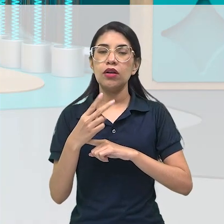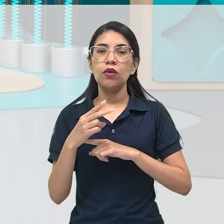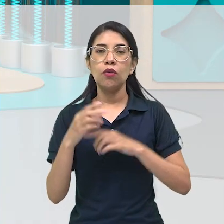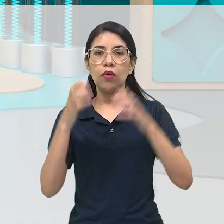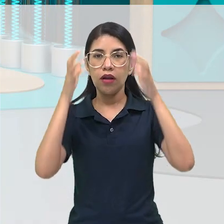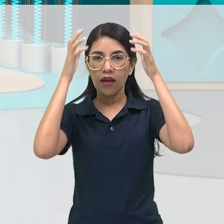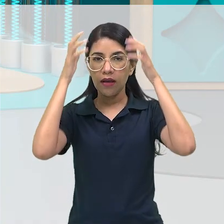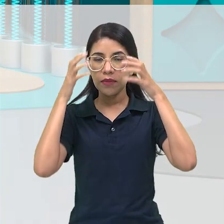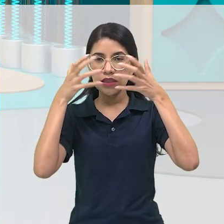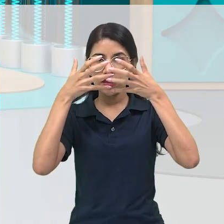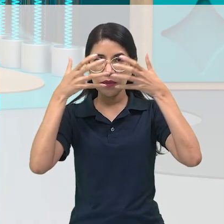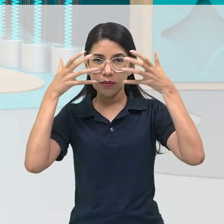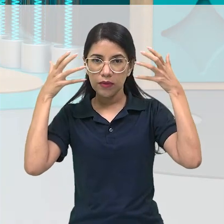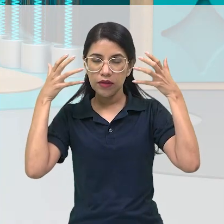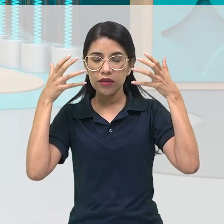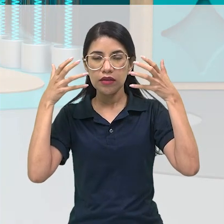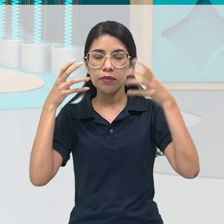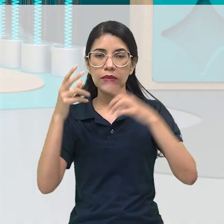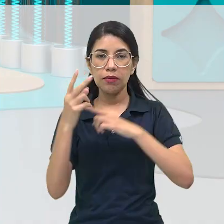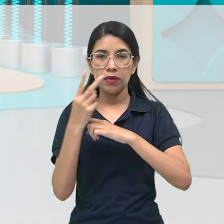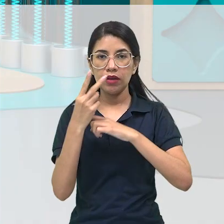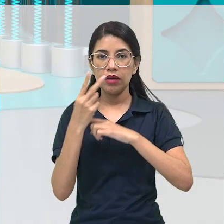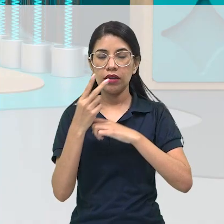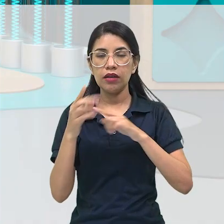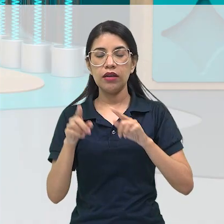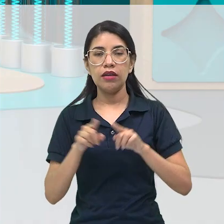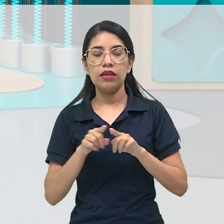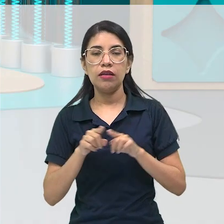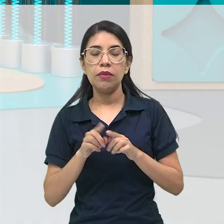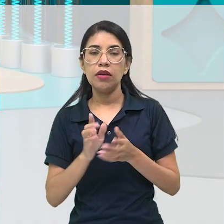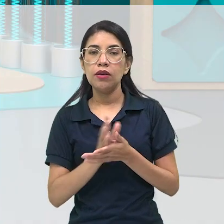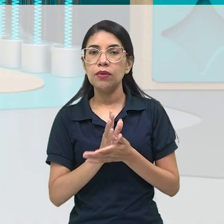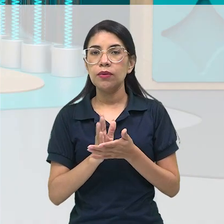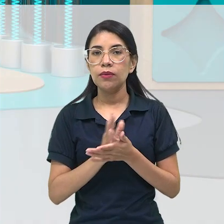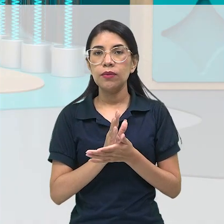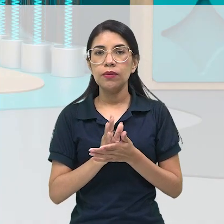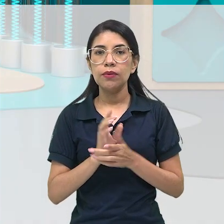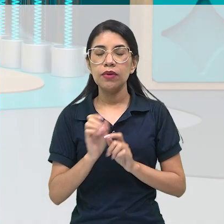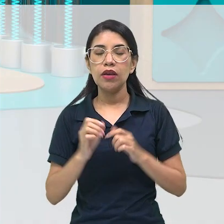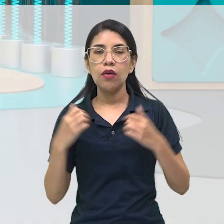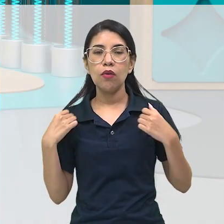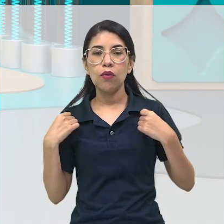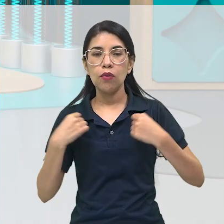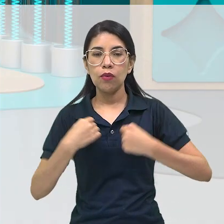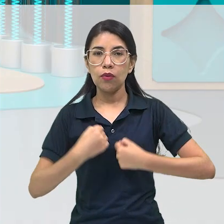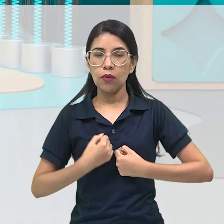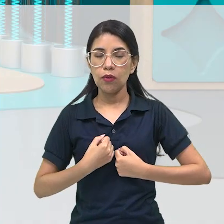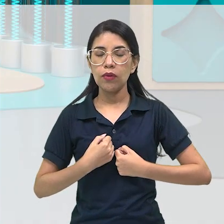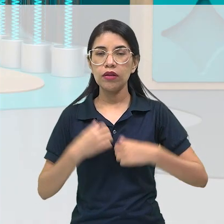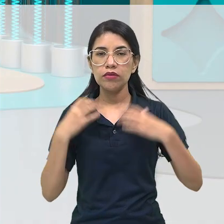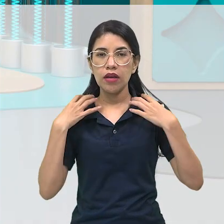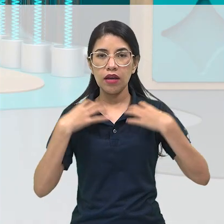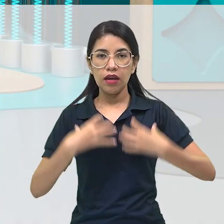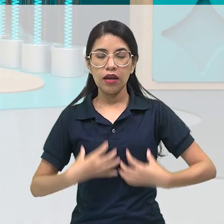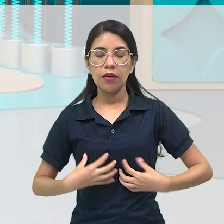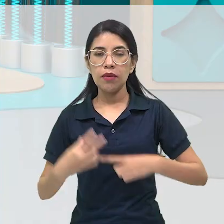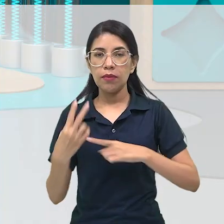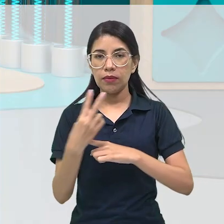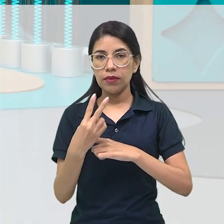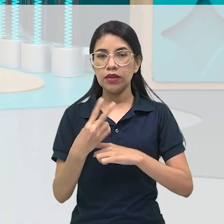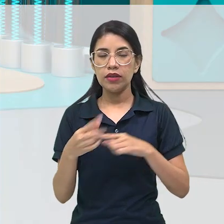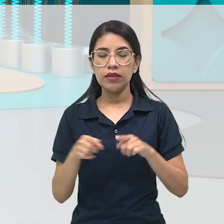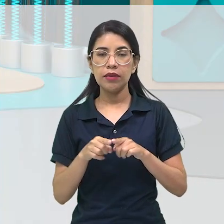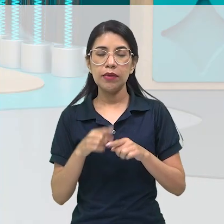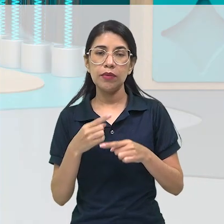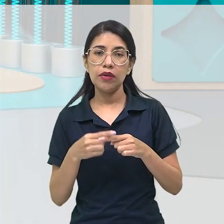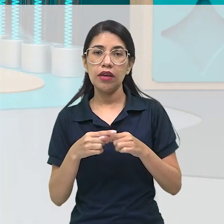esse capacete, né, essa máscara e também alguns um colete acolchoado, porque tudo isso é para proteção. Essa